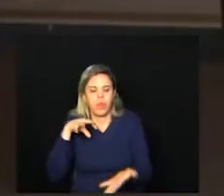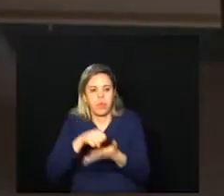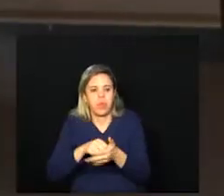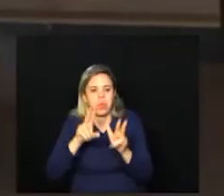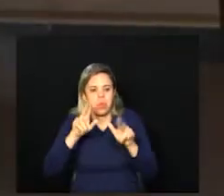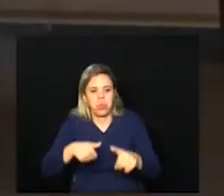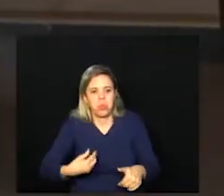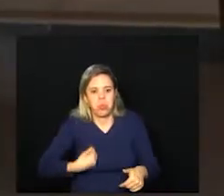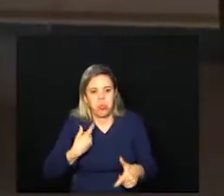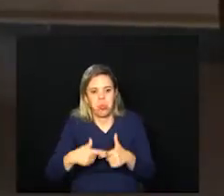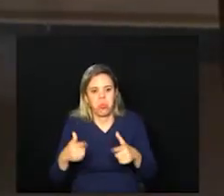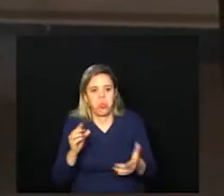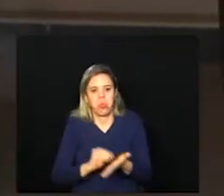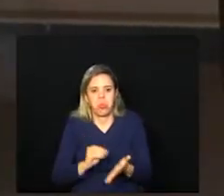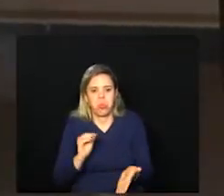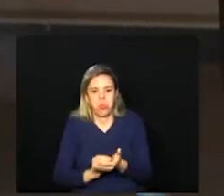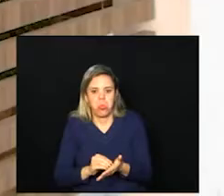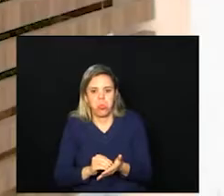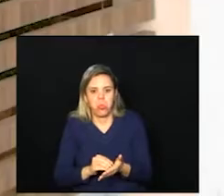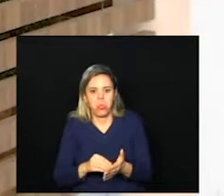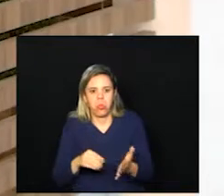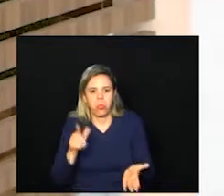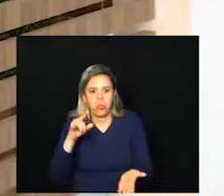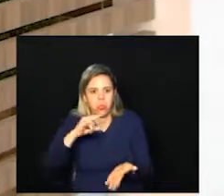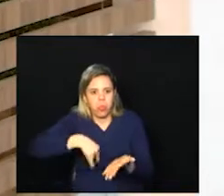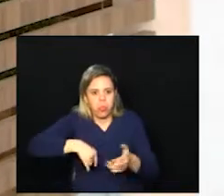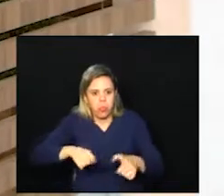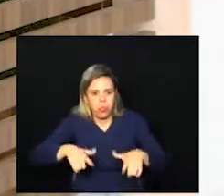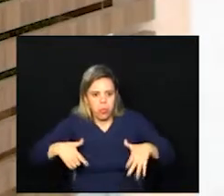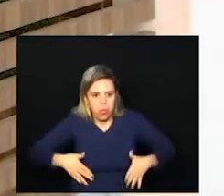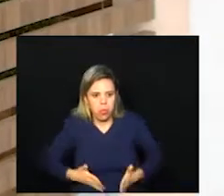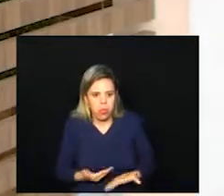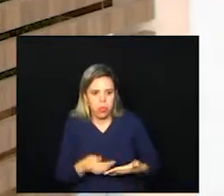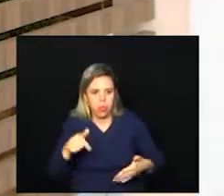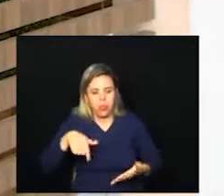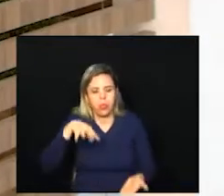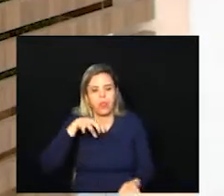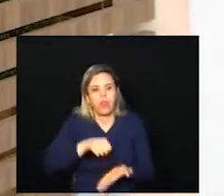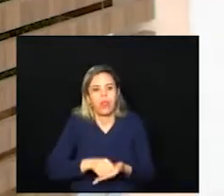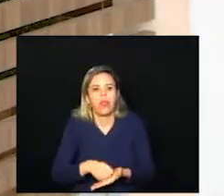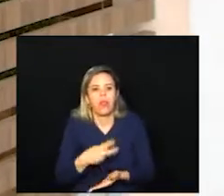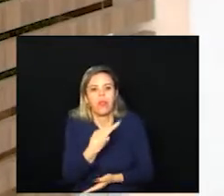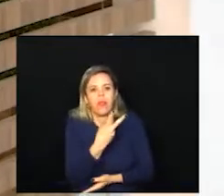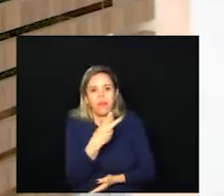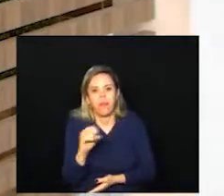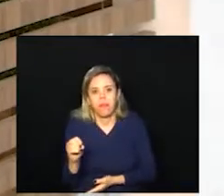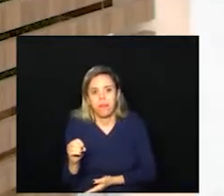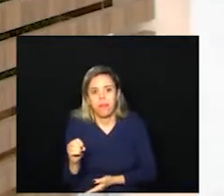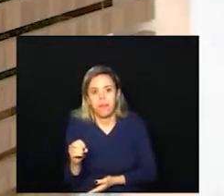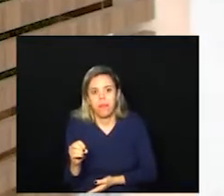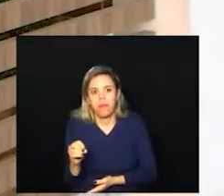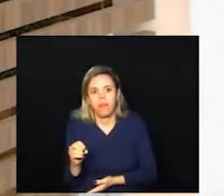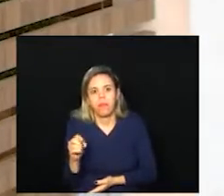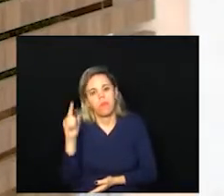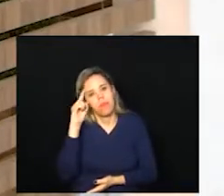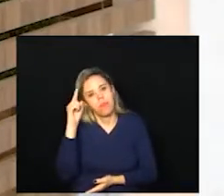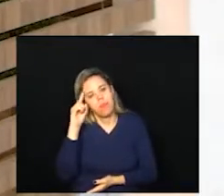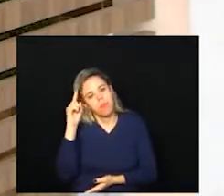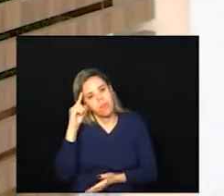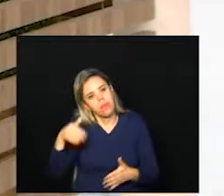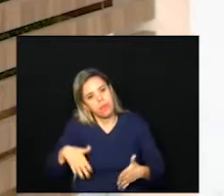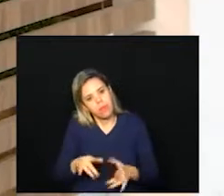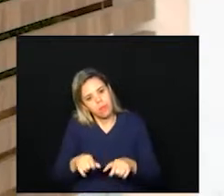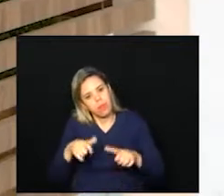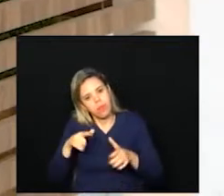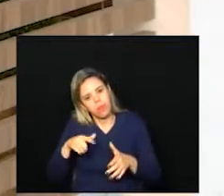nunca vivenciou nada parecido. Aqui no cartório, uns 20 mais ou menos por dia. Hoje, depois